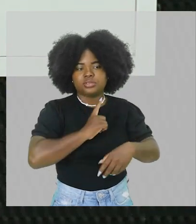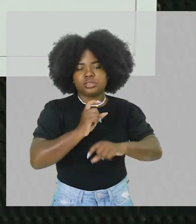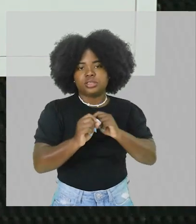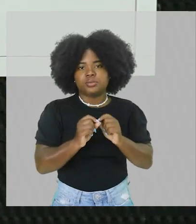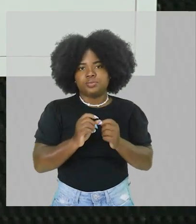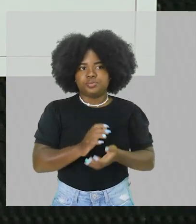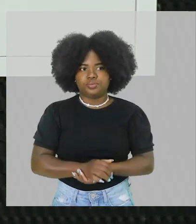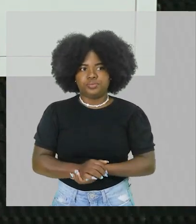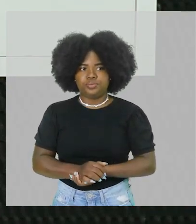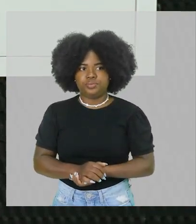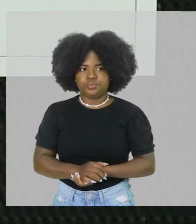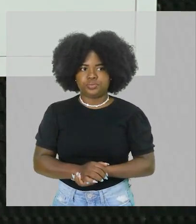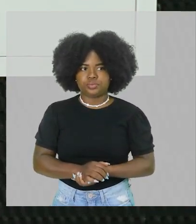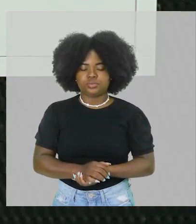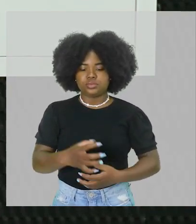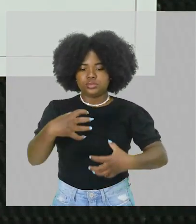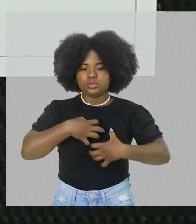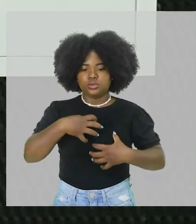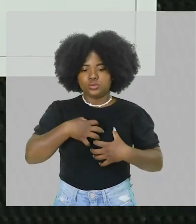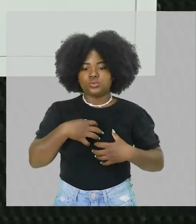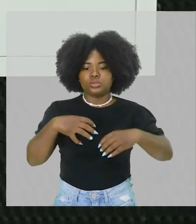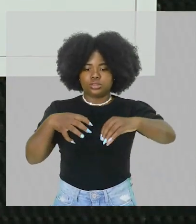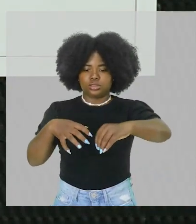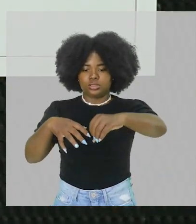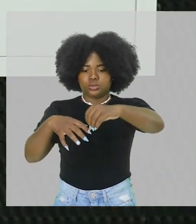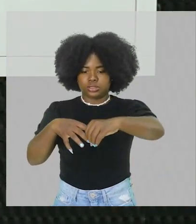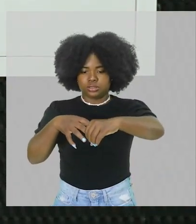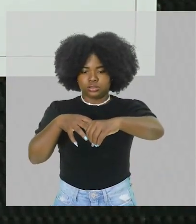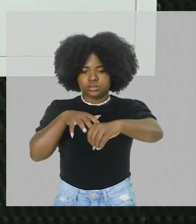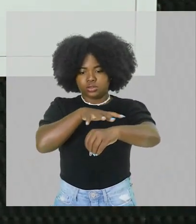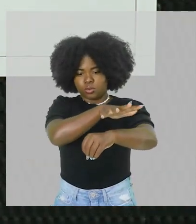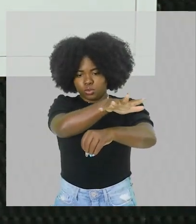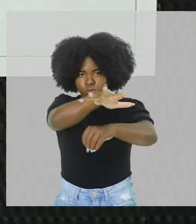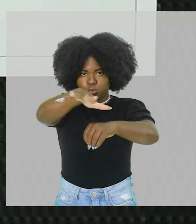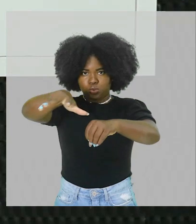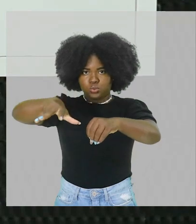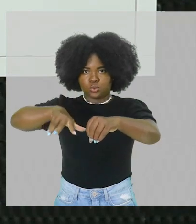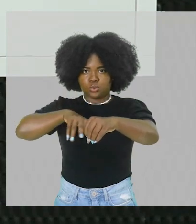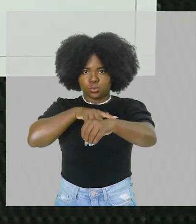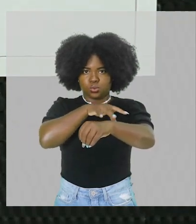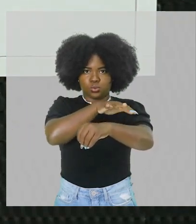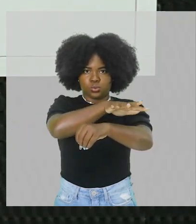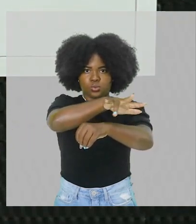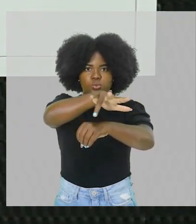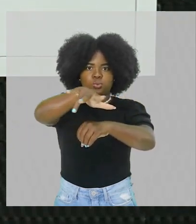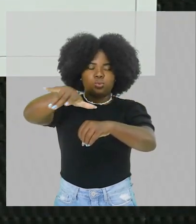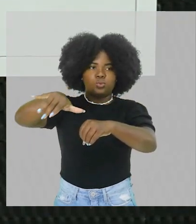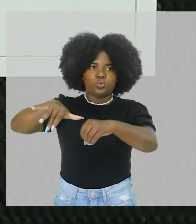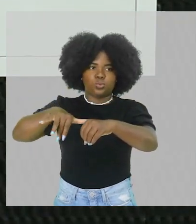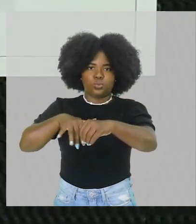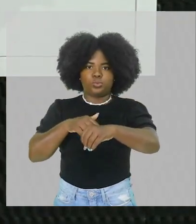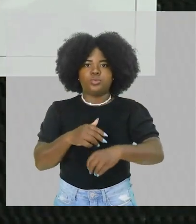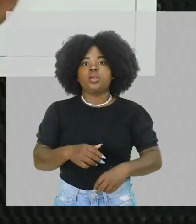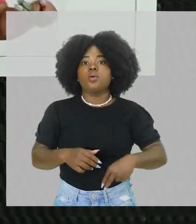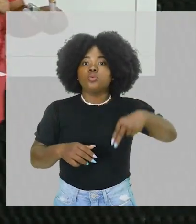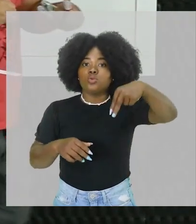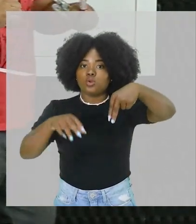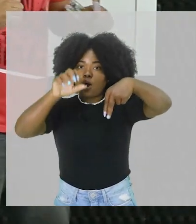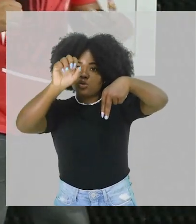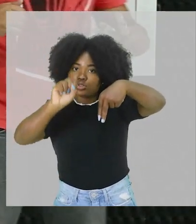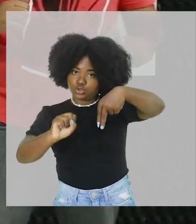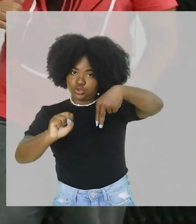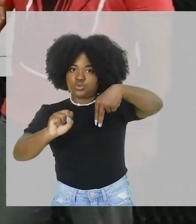caminham neste sentido, né? Vão aí do norte para